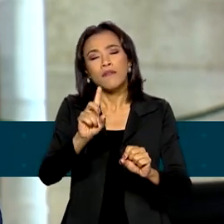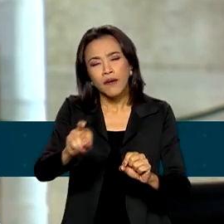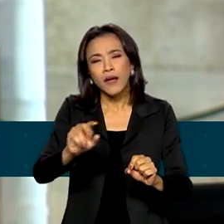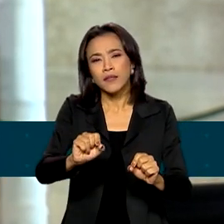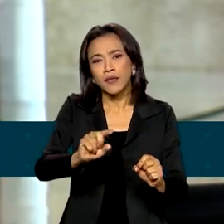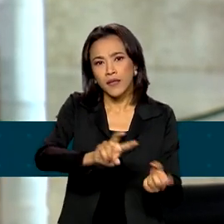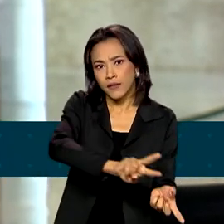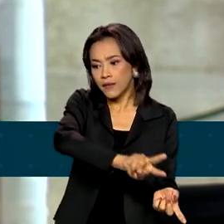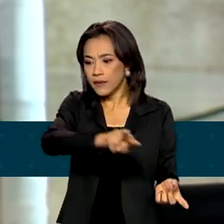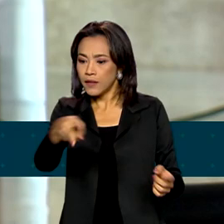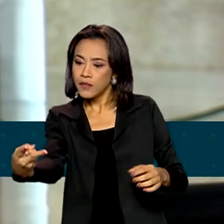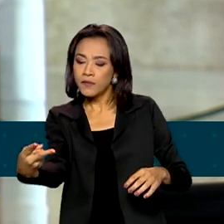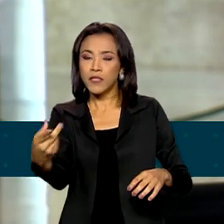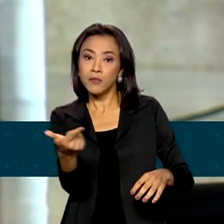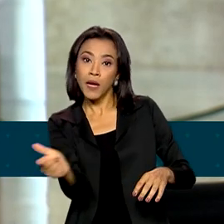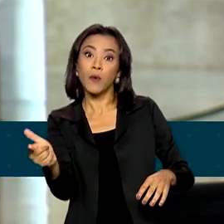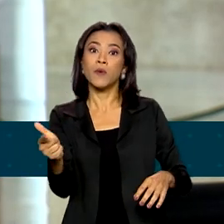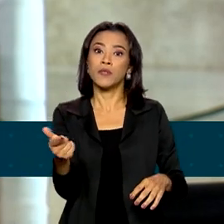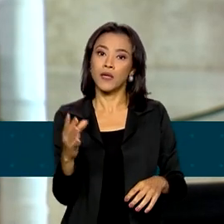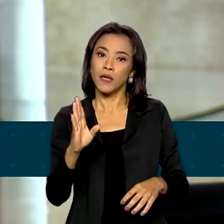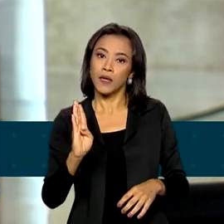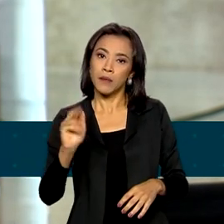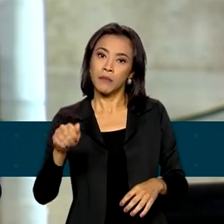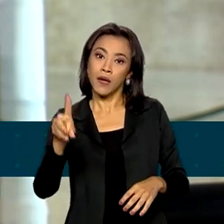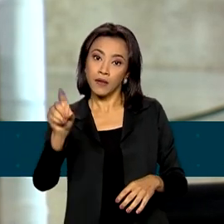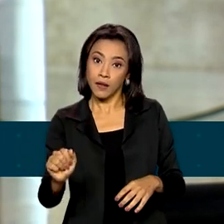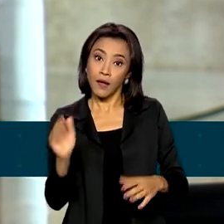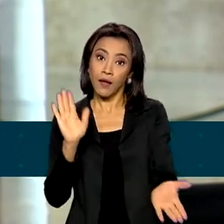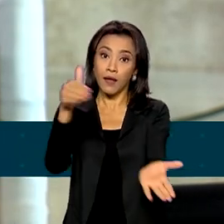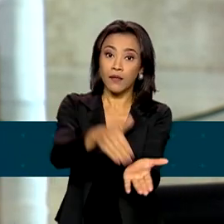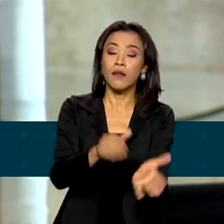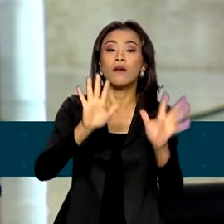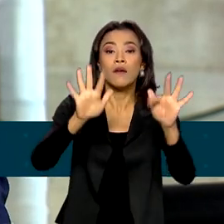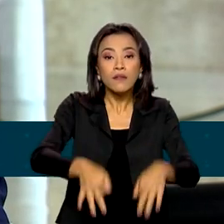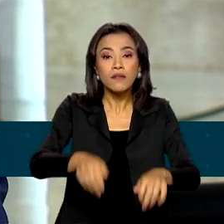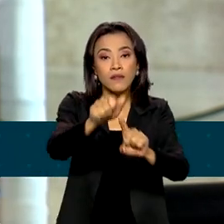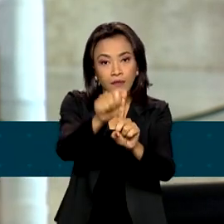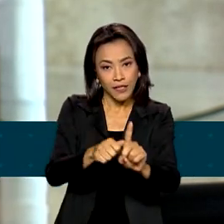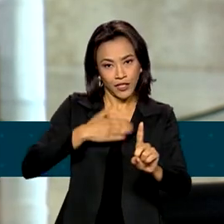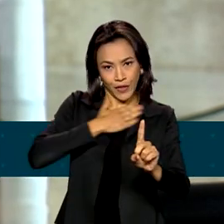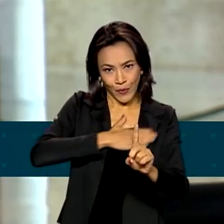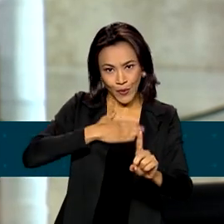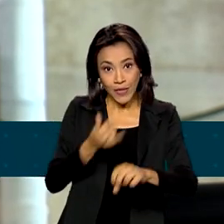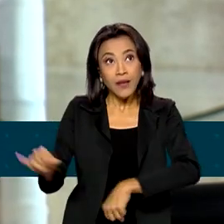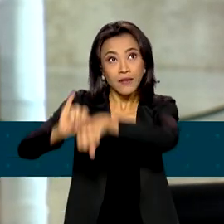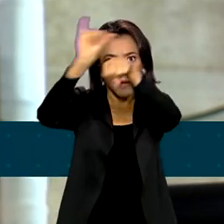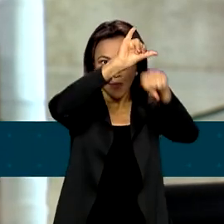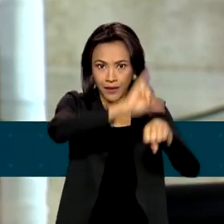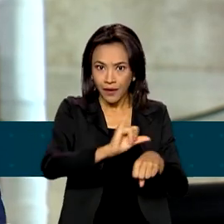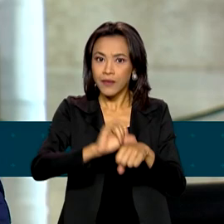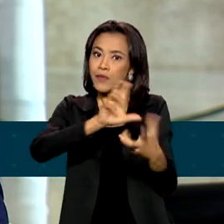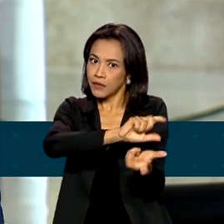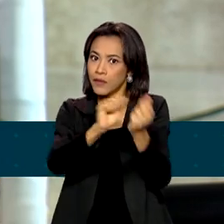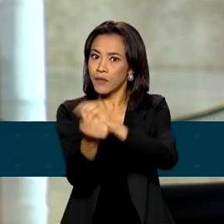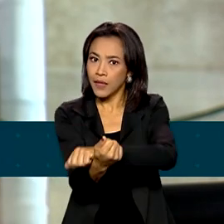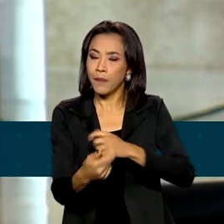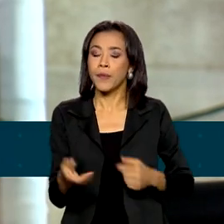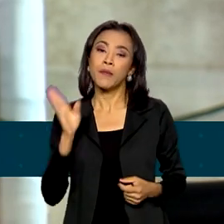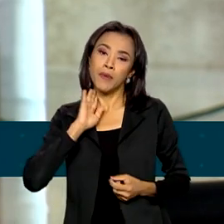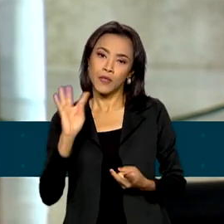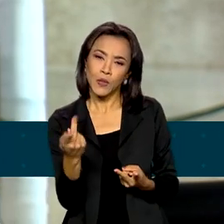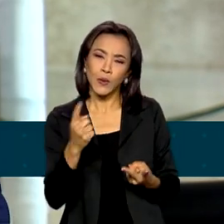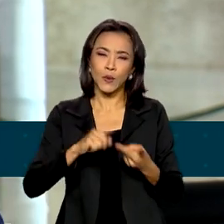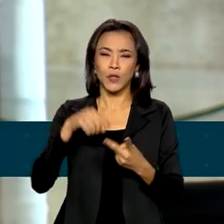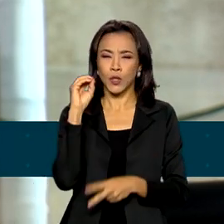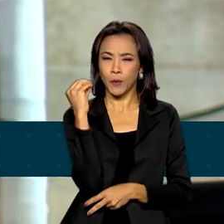ser transferido aí para uma outra banda nessa capitais tem até o final de agosto né para fazer essa adaptação né Belo Horizonte